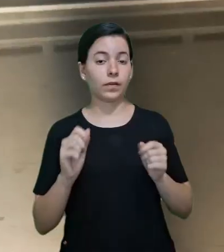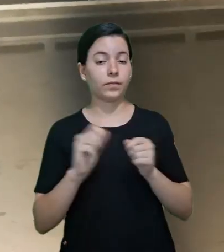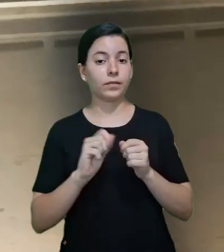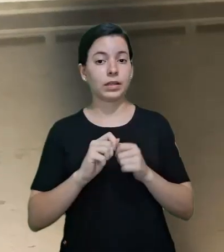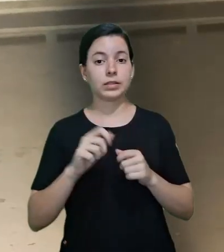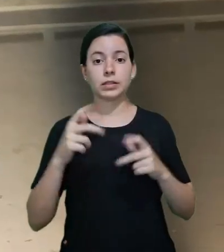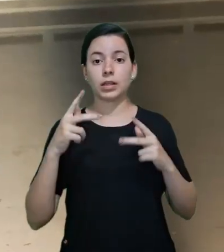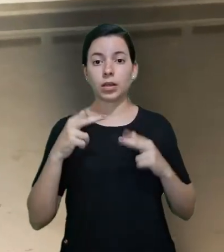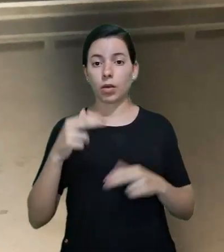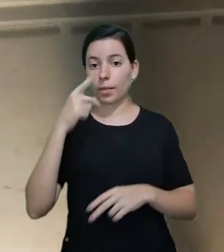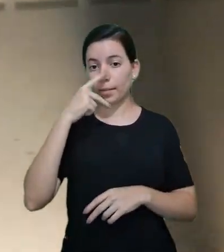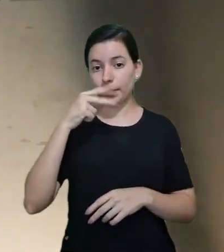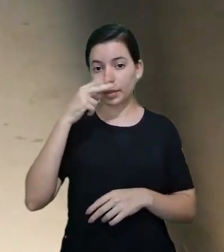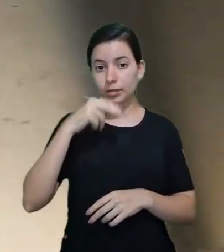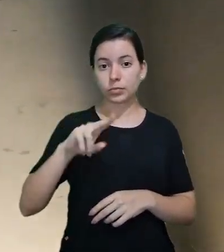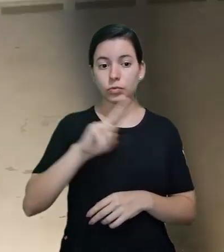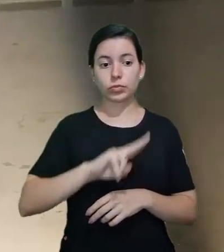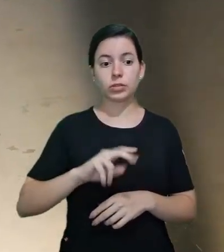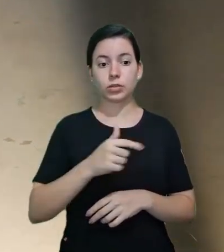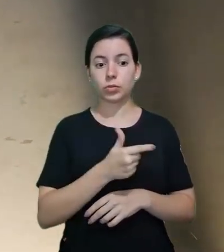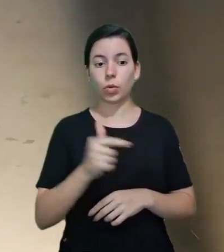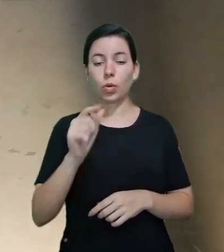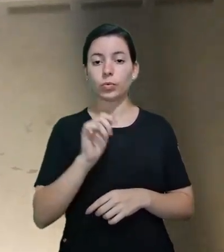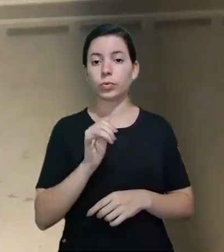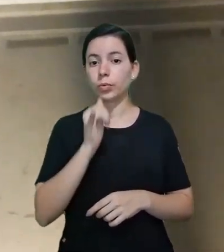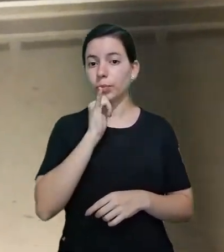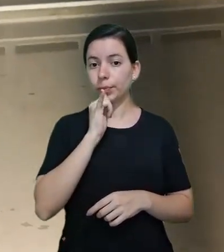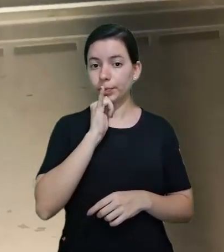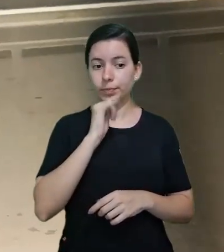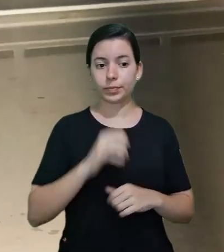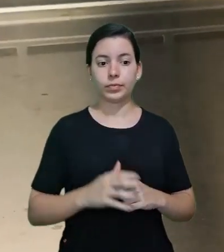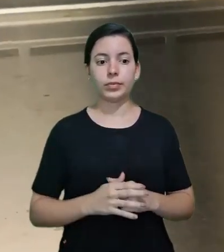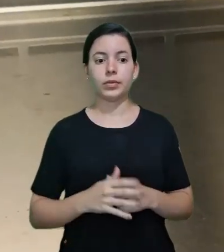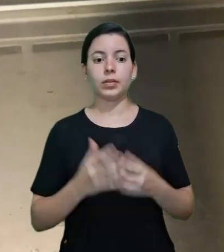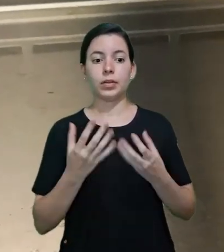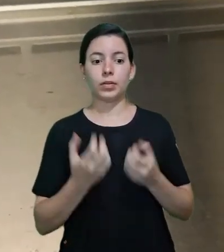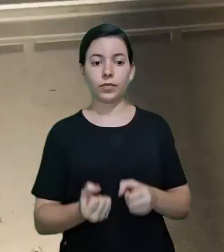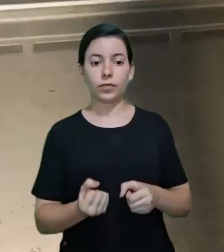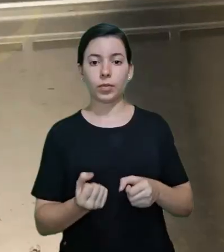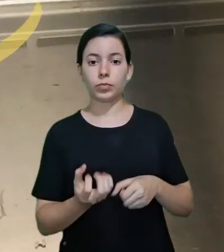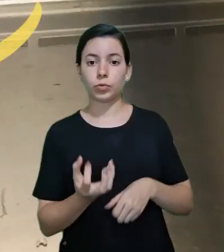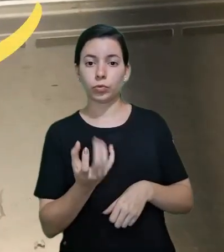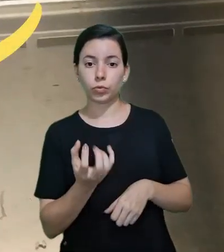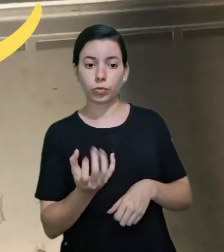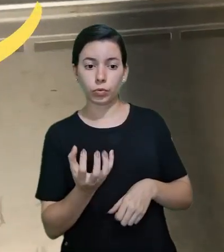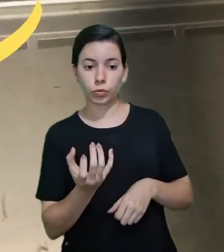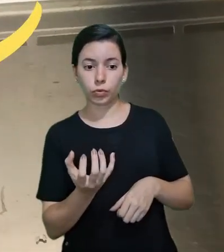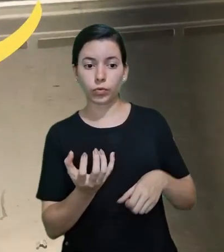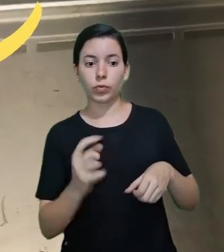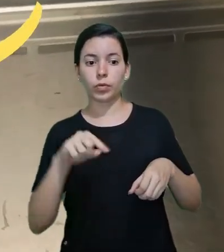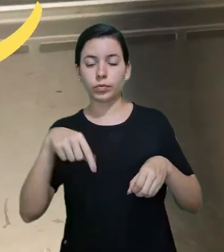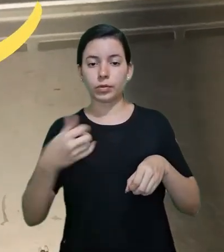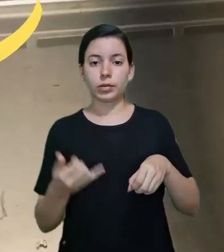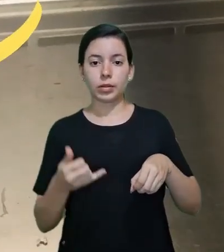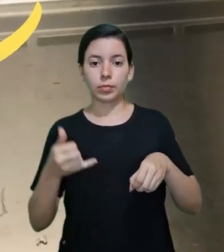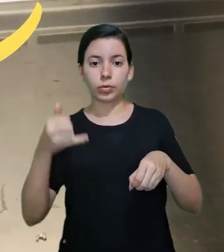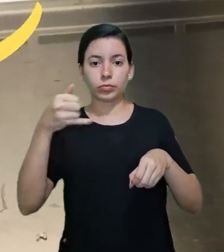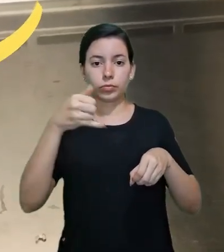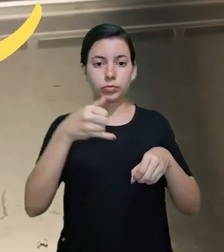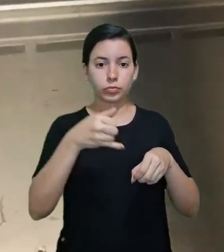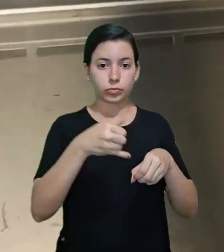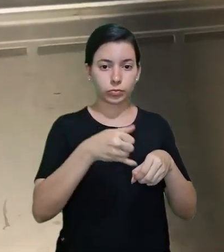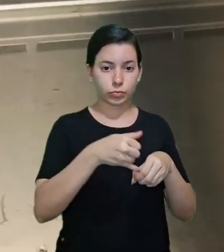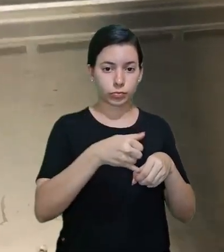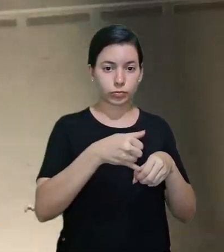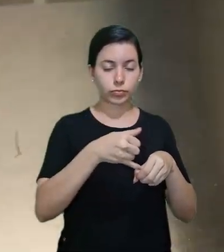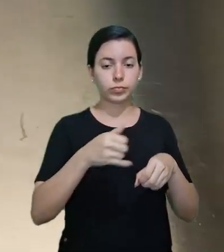Agora vamos fazer o mesmo procedimento utilizando a alça de inoculação. Vamos flambá-la, coletar a bactéria